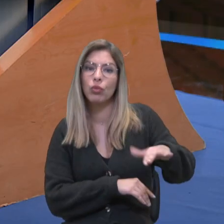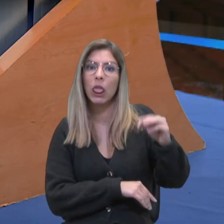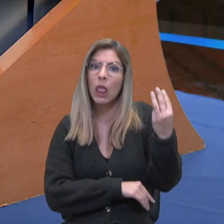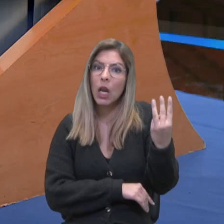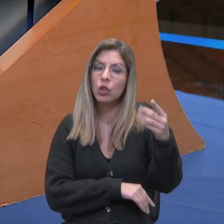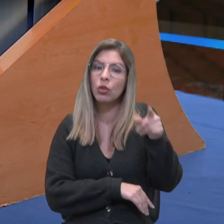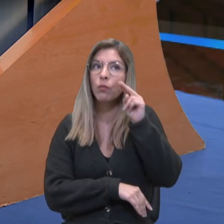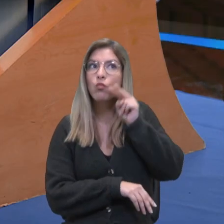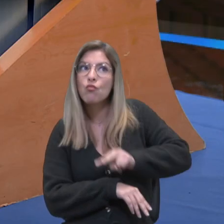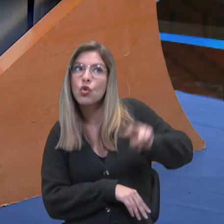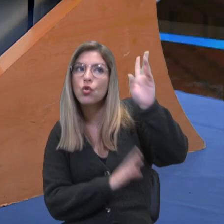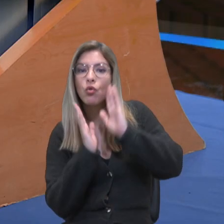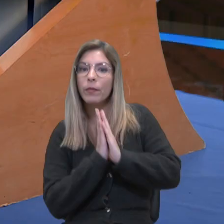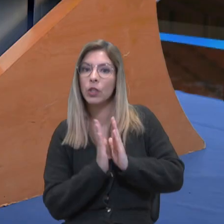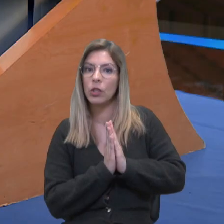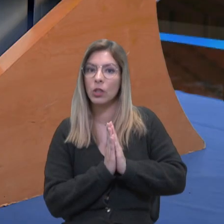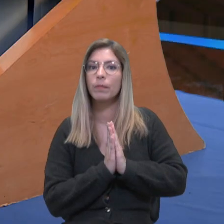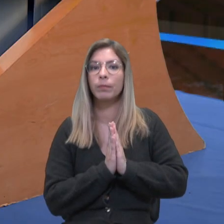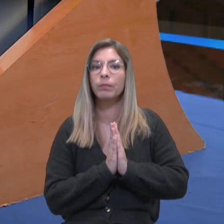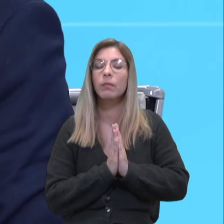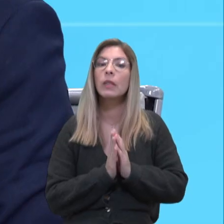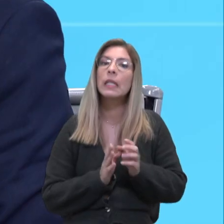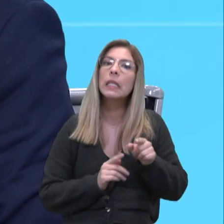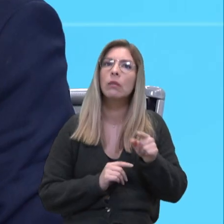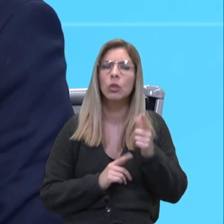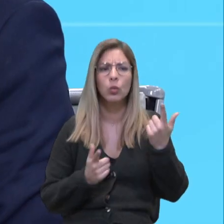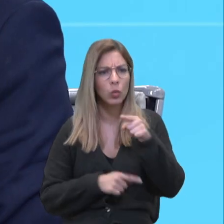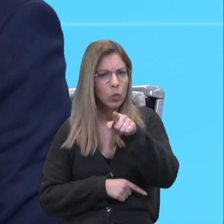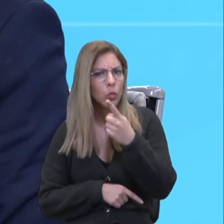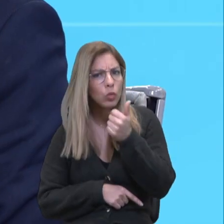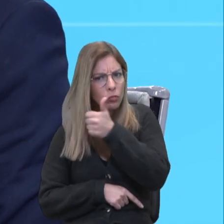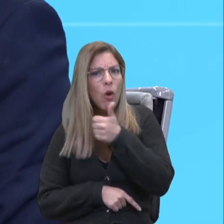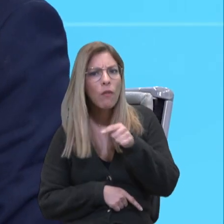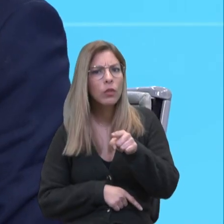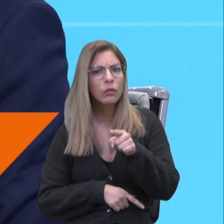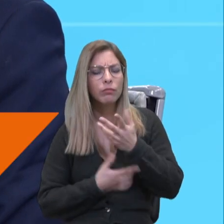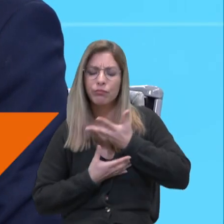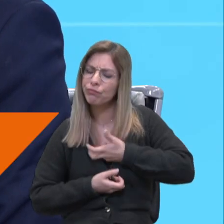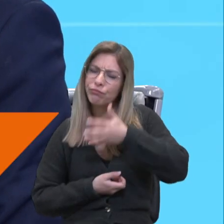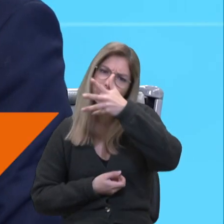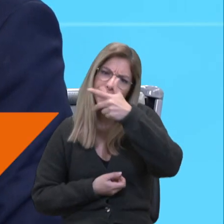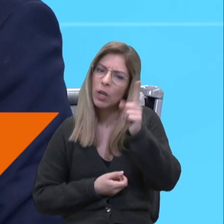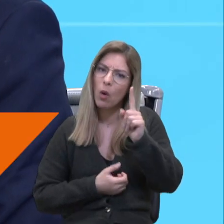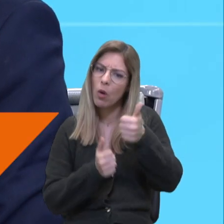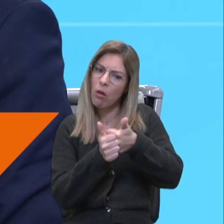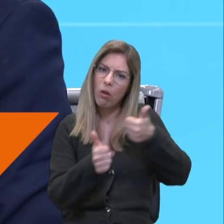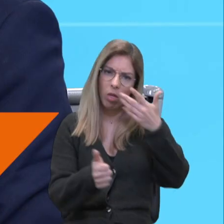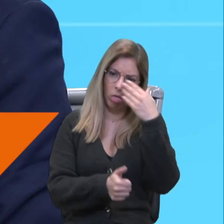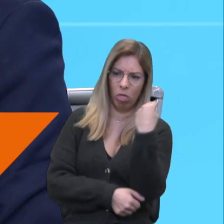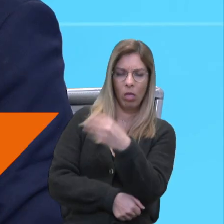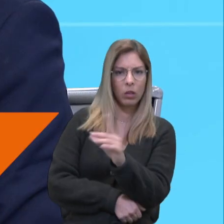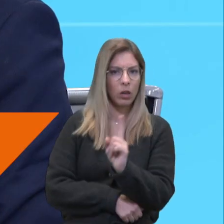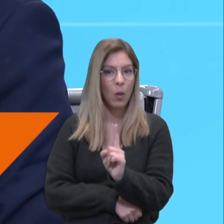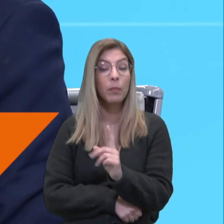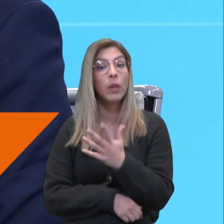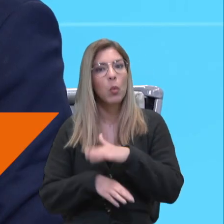nesse contexto que Nossa Senhora lhe diz: e tu sofres muito, não desanimes, eu nunca te deixarei. Também por isso nós